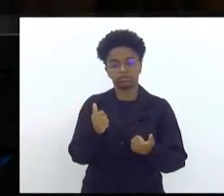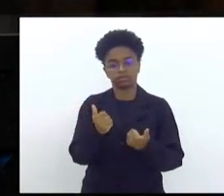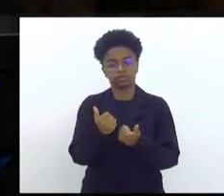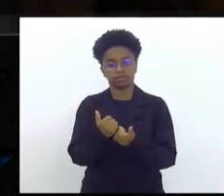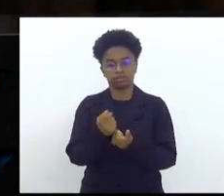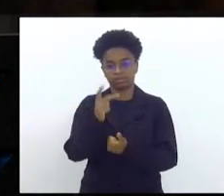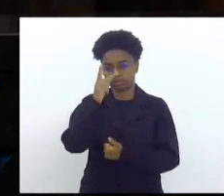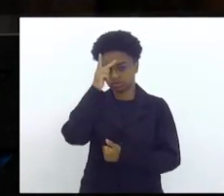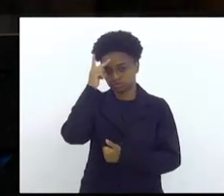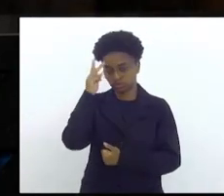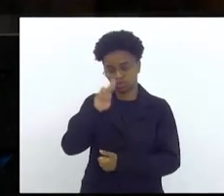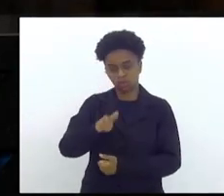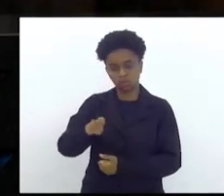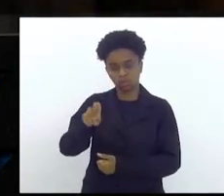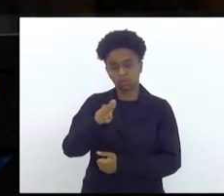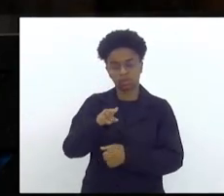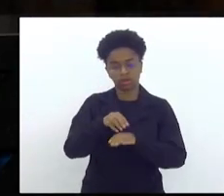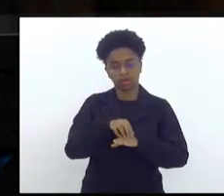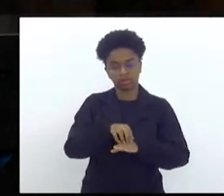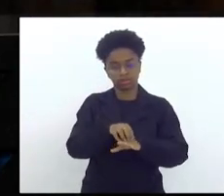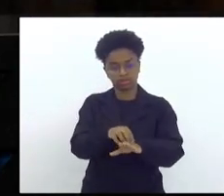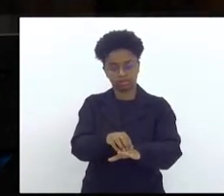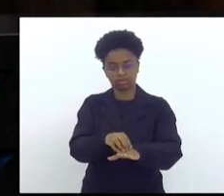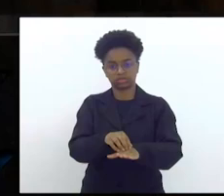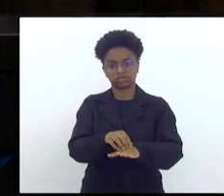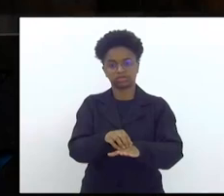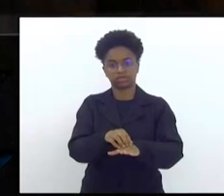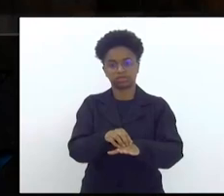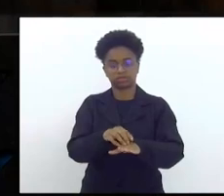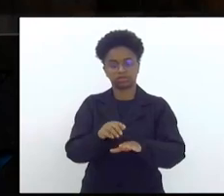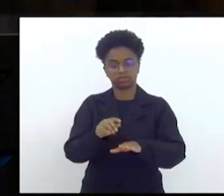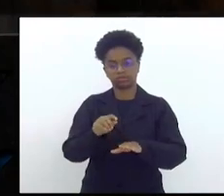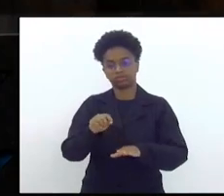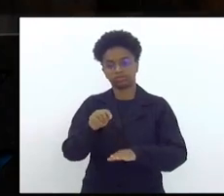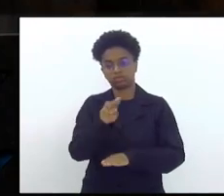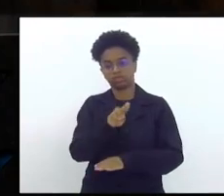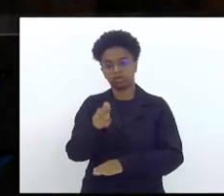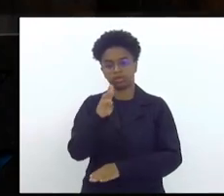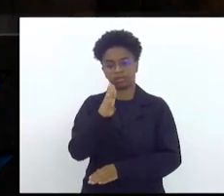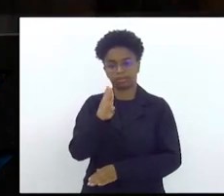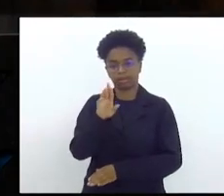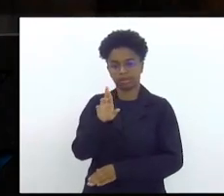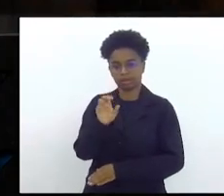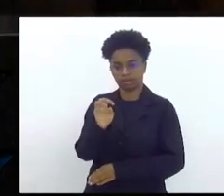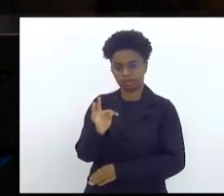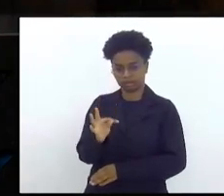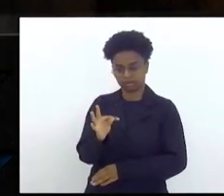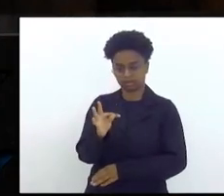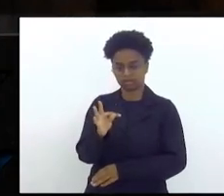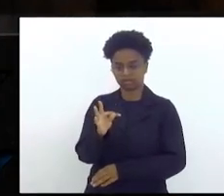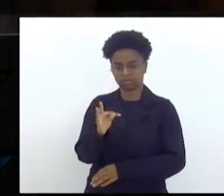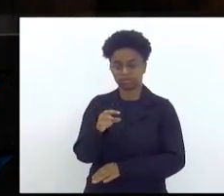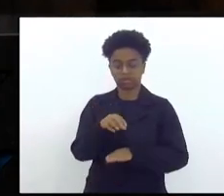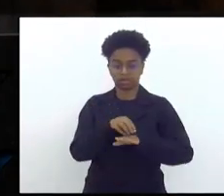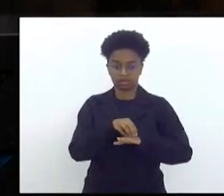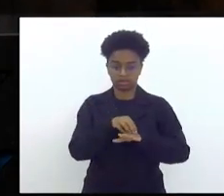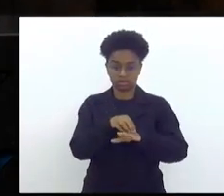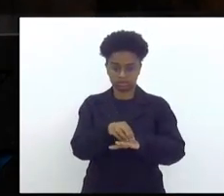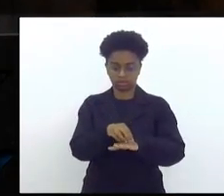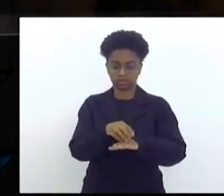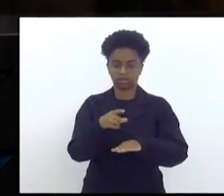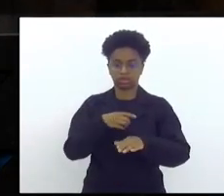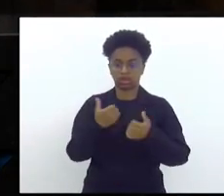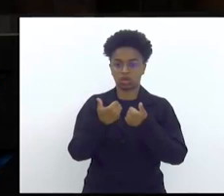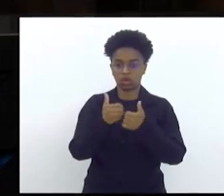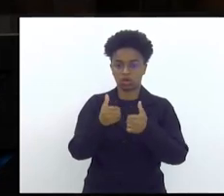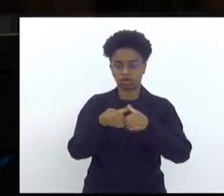usam o sistema de transportes intitulado BRT transporte por ônibus articulados